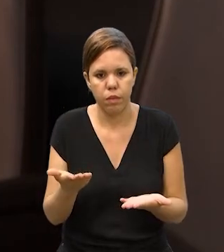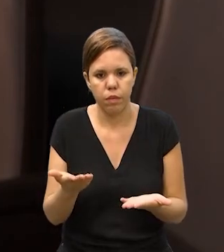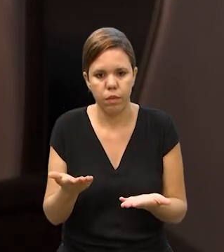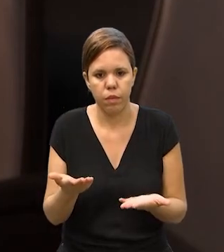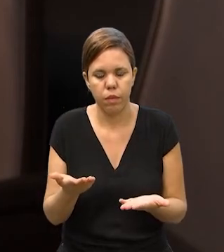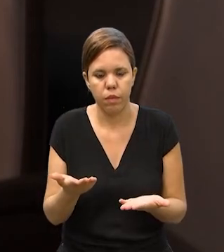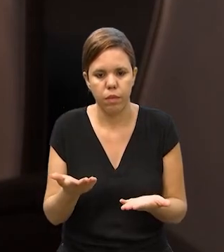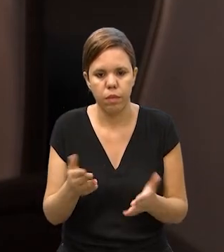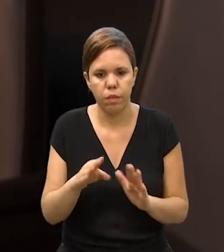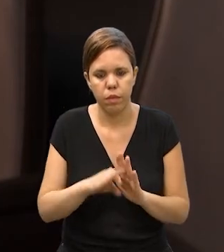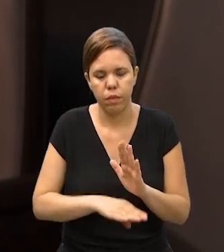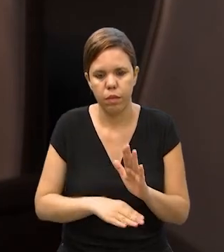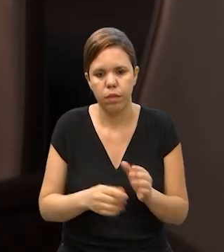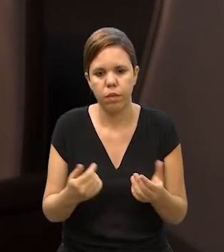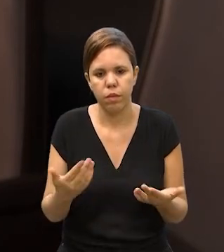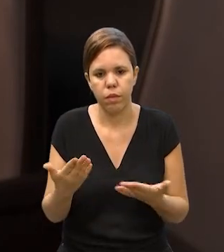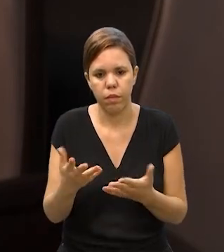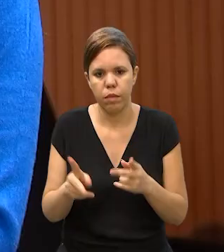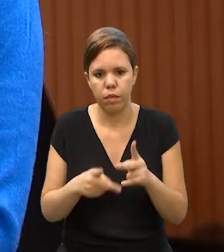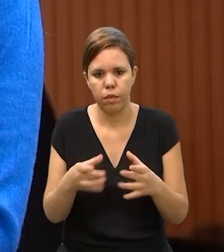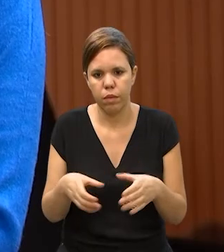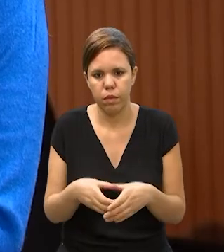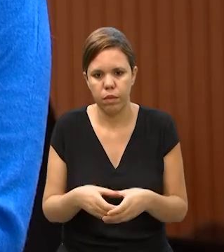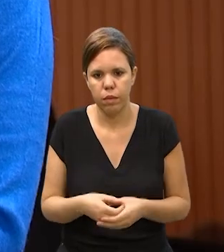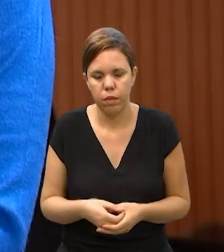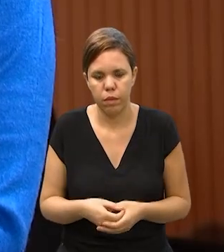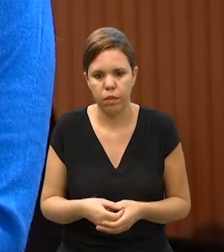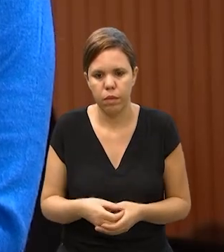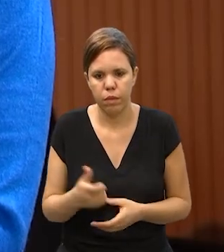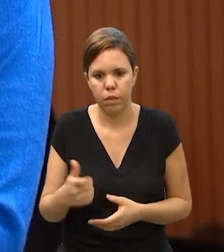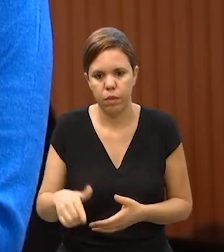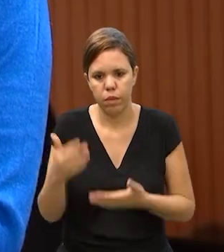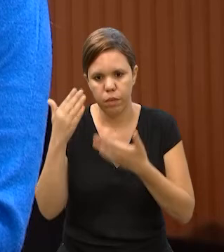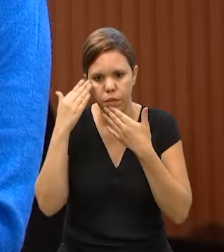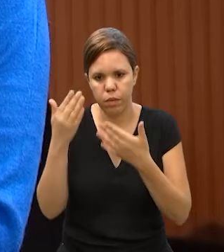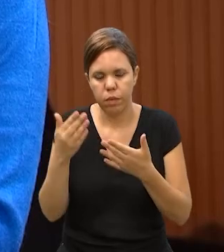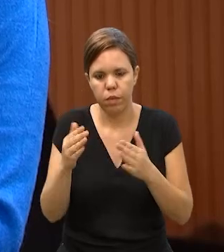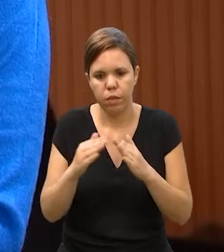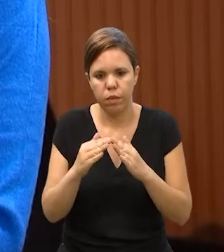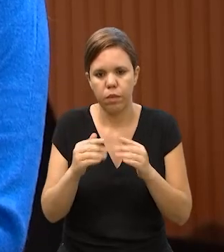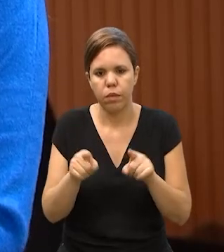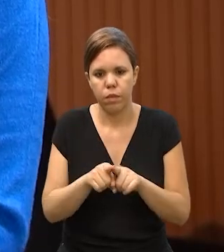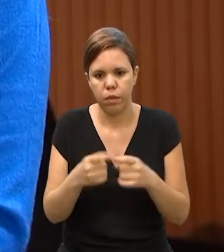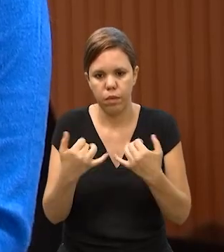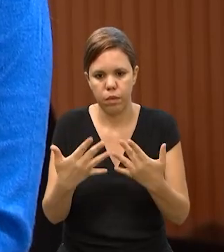ao programa Em Pauta, obrigado a vocês, obrigado a toda a equipe. Vereador, mais uma vez obrigada, a você de casa